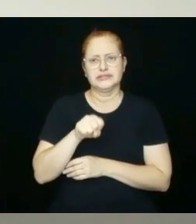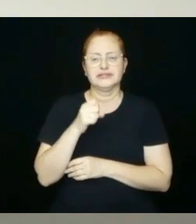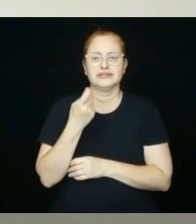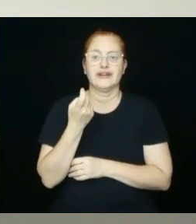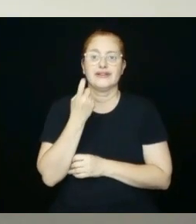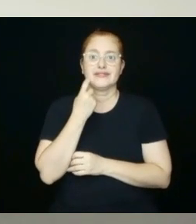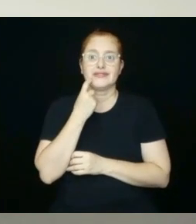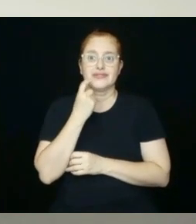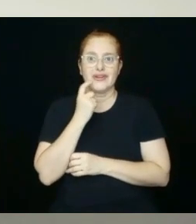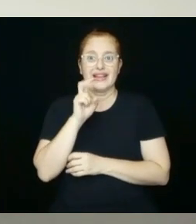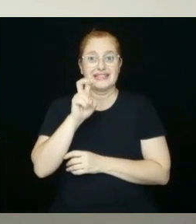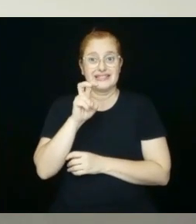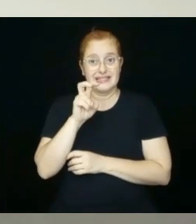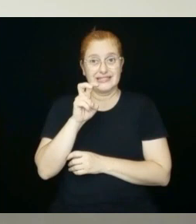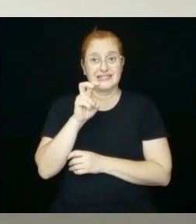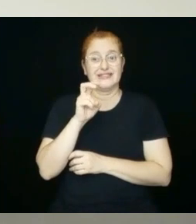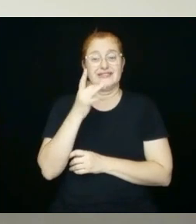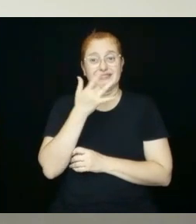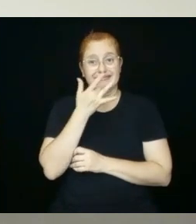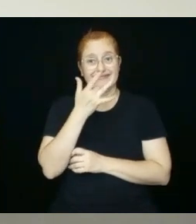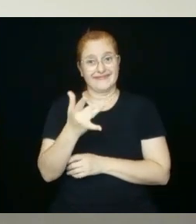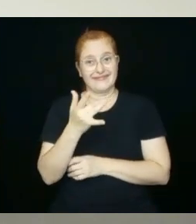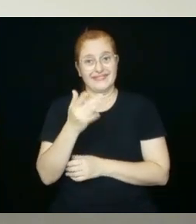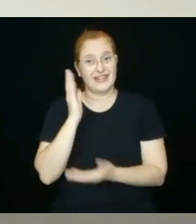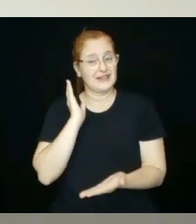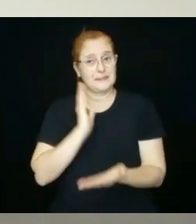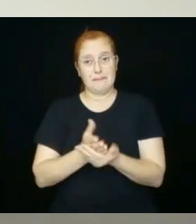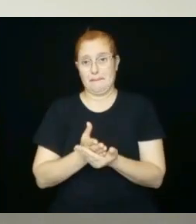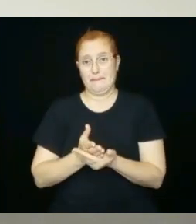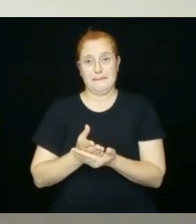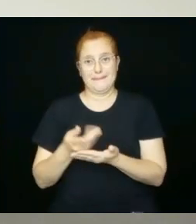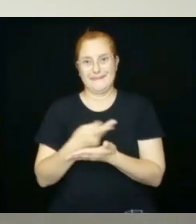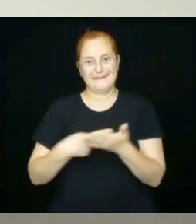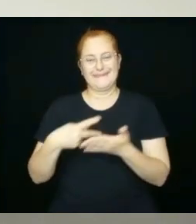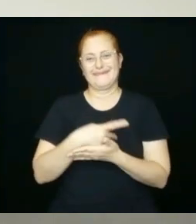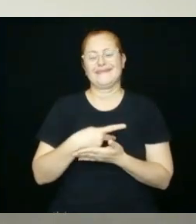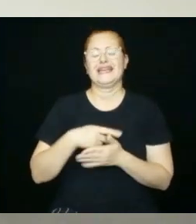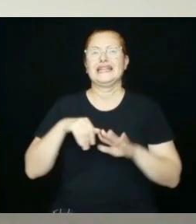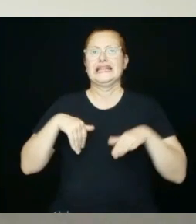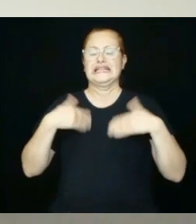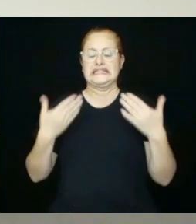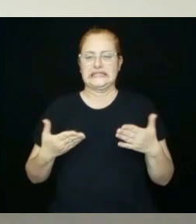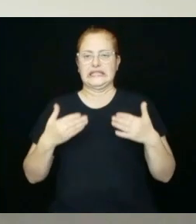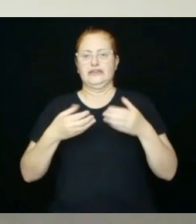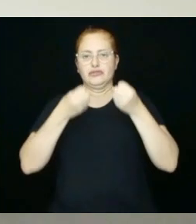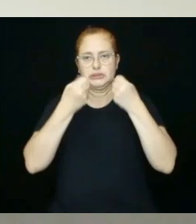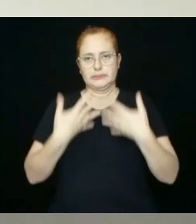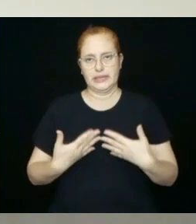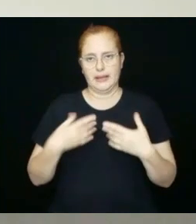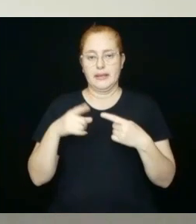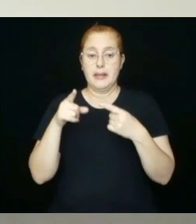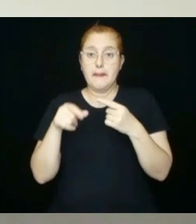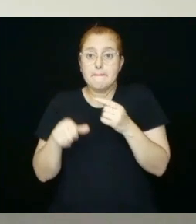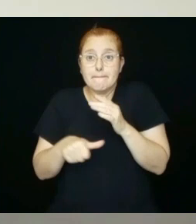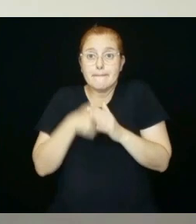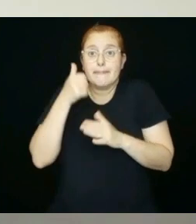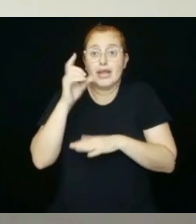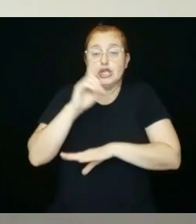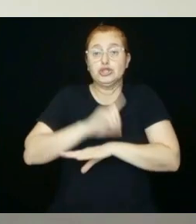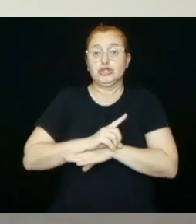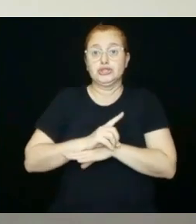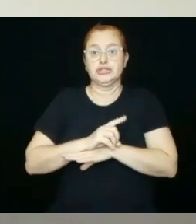sexta-feira, 5 horas, vou parar. Eu tinha, assim, o primeiro eu vou falar mais ou menos, assim, da lógica que aconteceu. O primeiro dia foi o